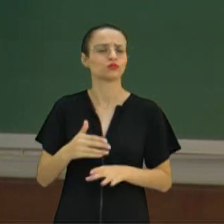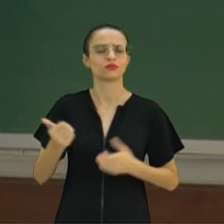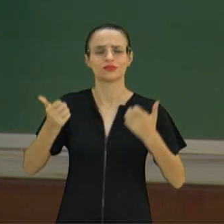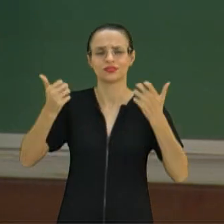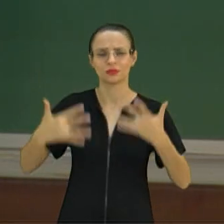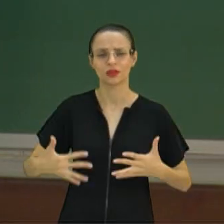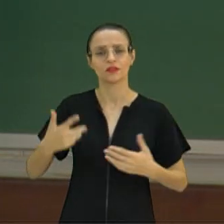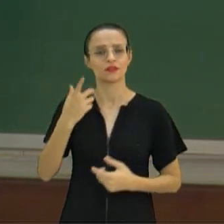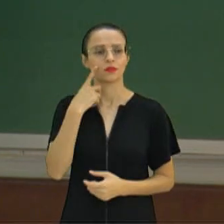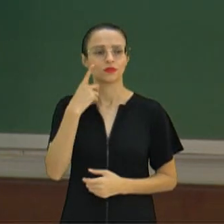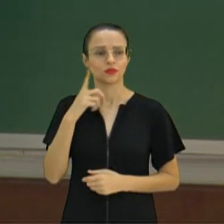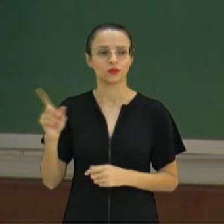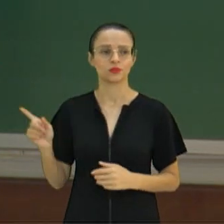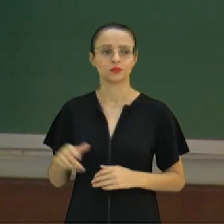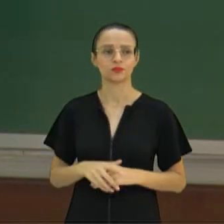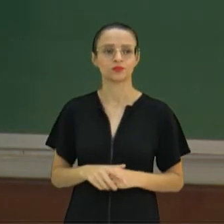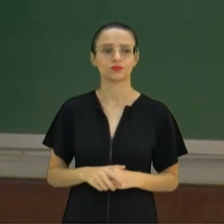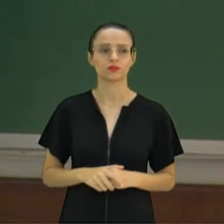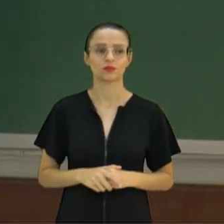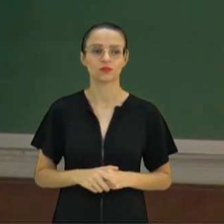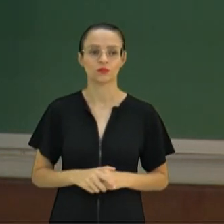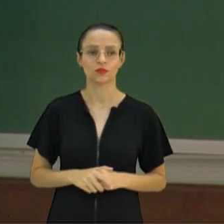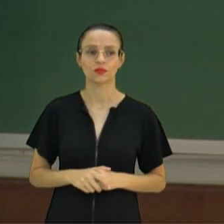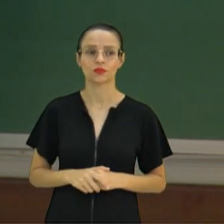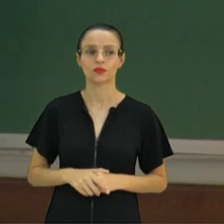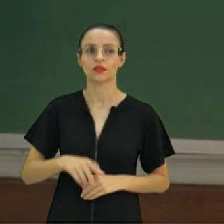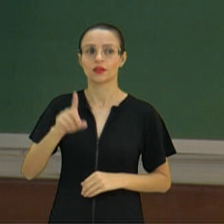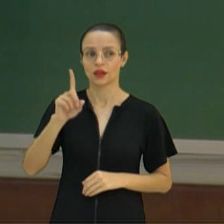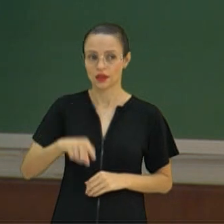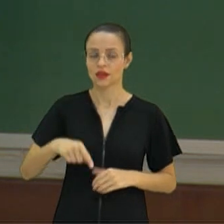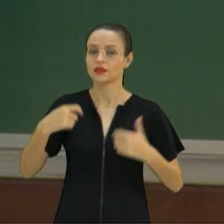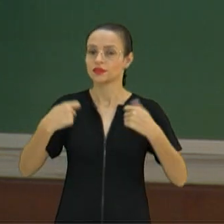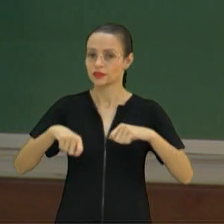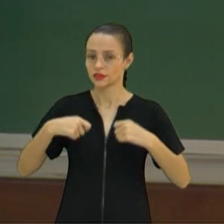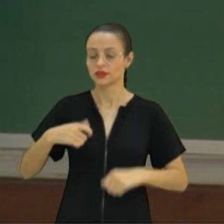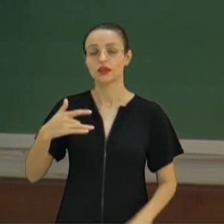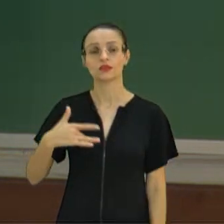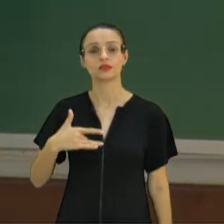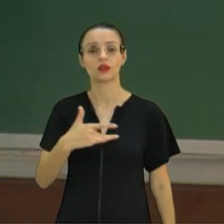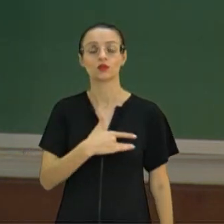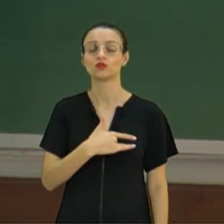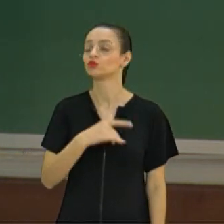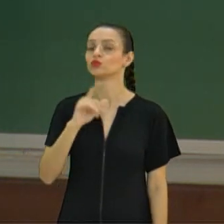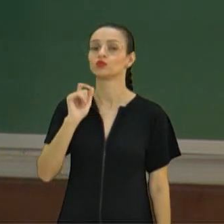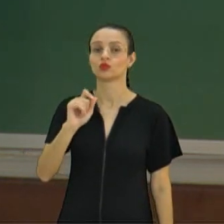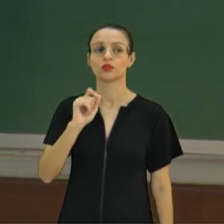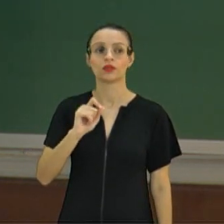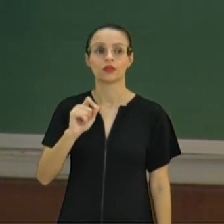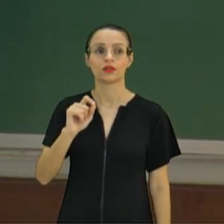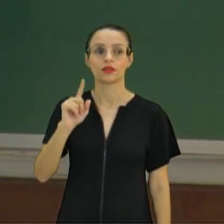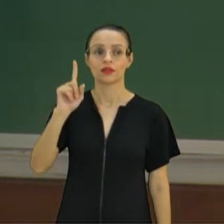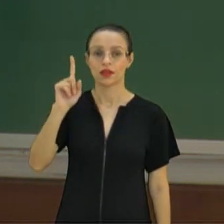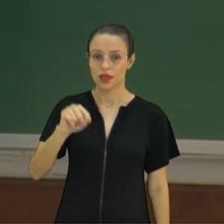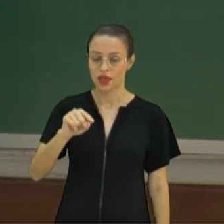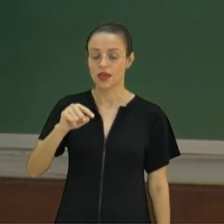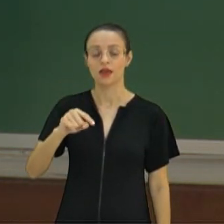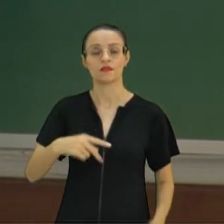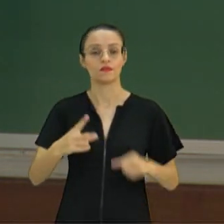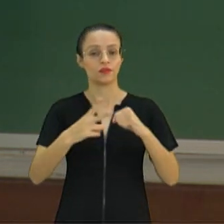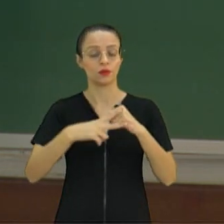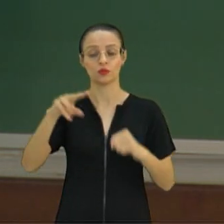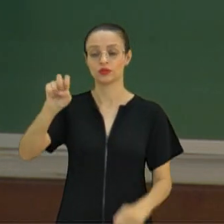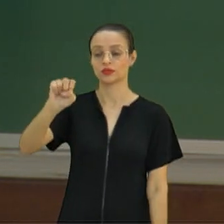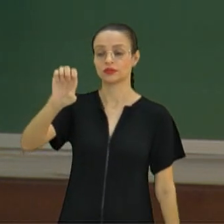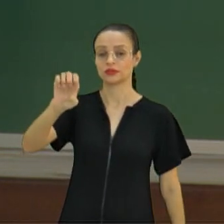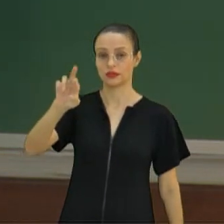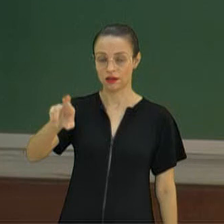então vamos conferir. É necessário saúde. Eu tenho a forma verbal é do verbo ser, então é